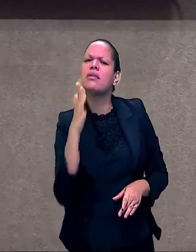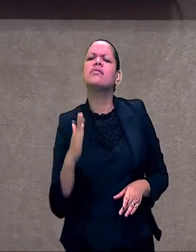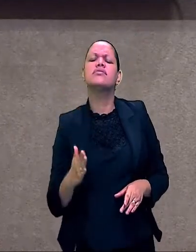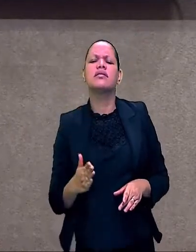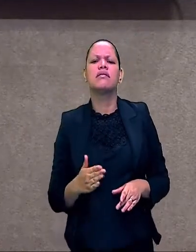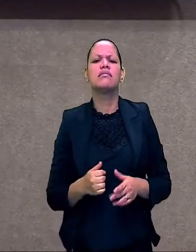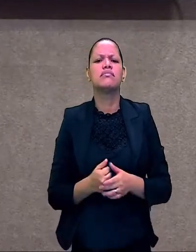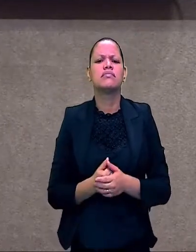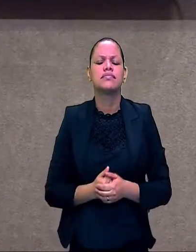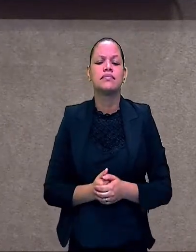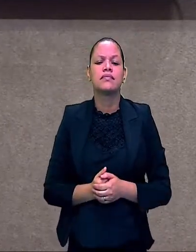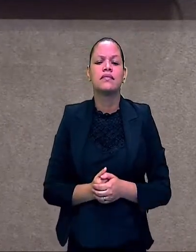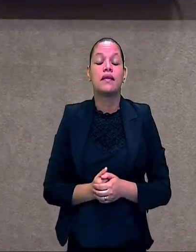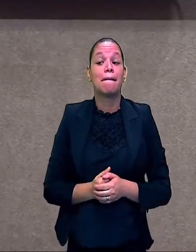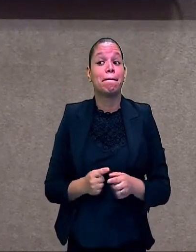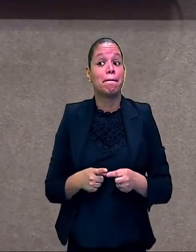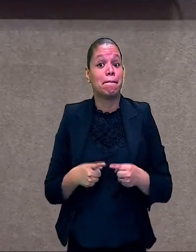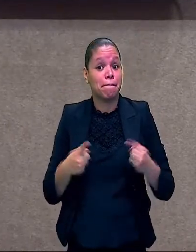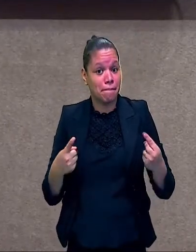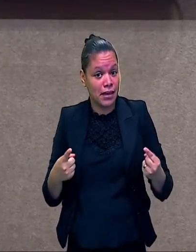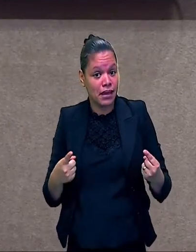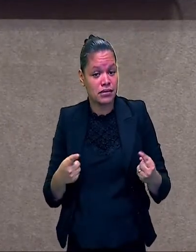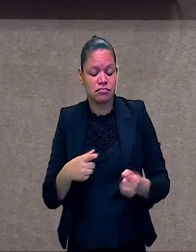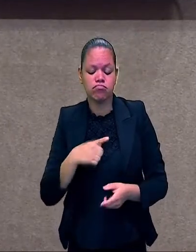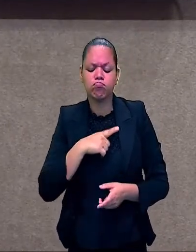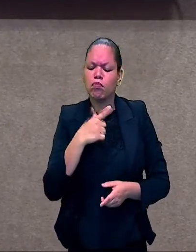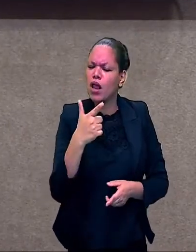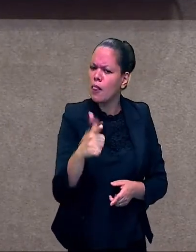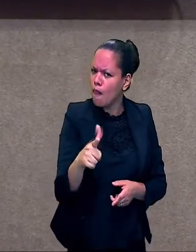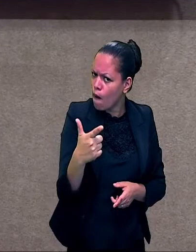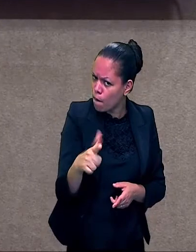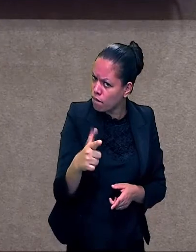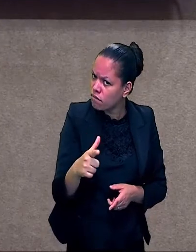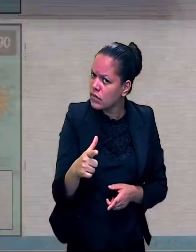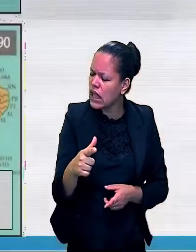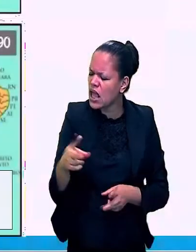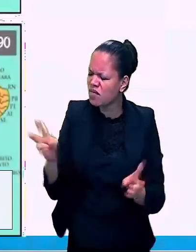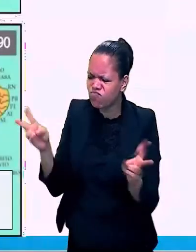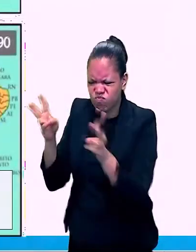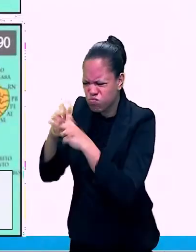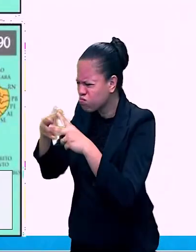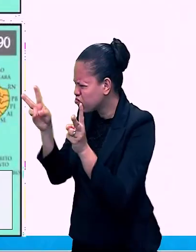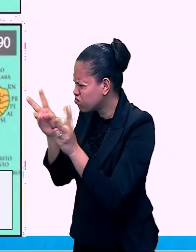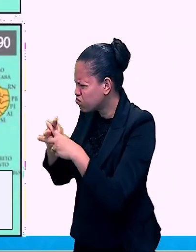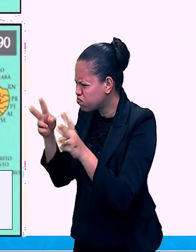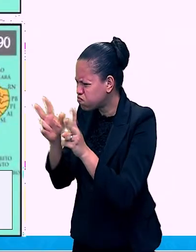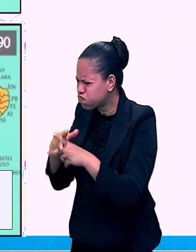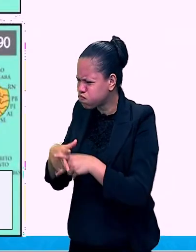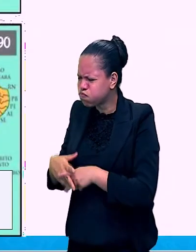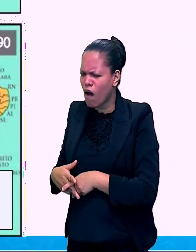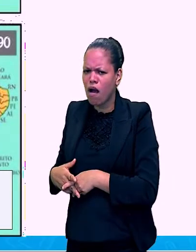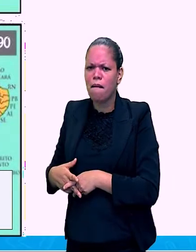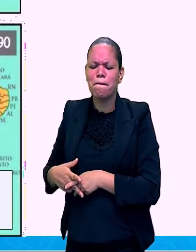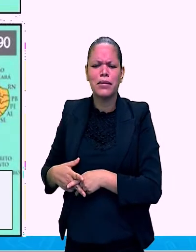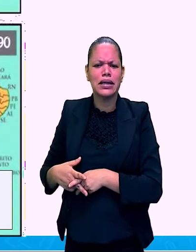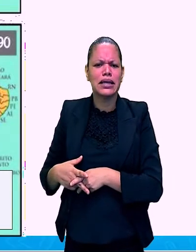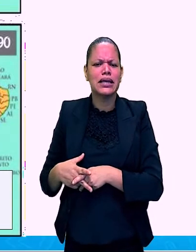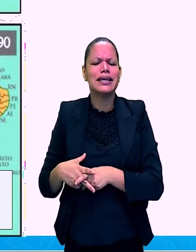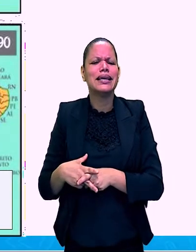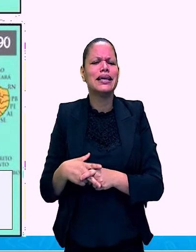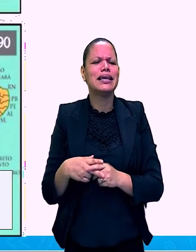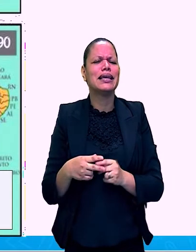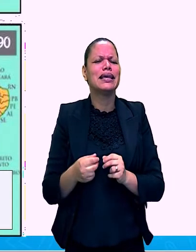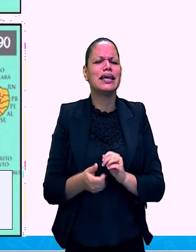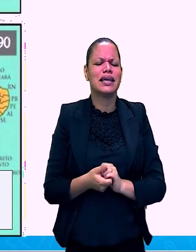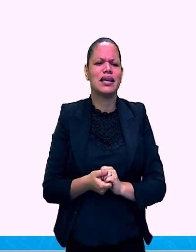e mais conflitos, foram criados aqui, os limites atuais foram definidos ao longo do século. Quem lembra